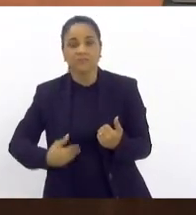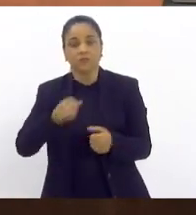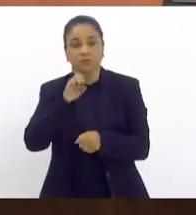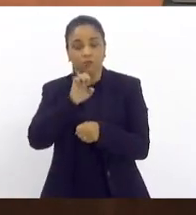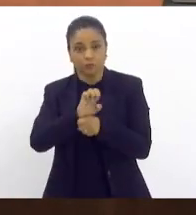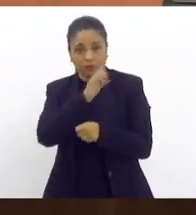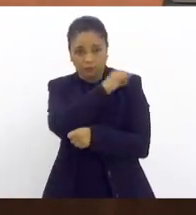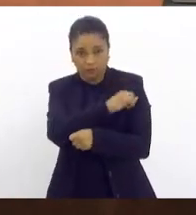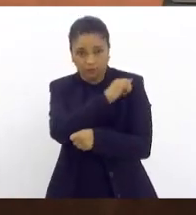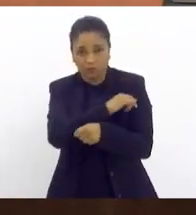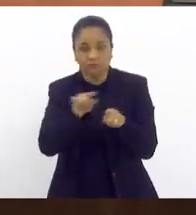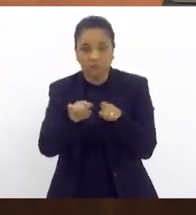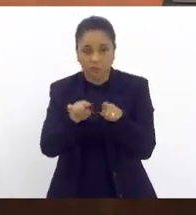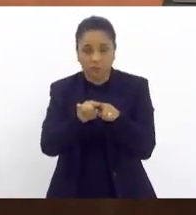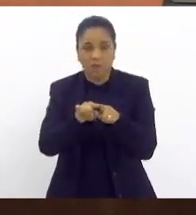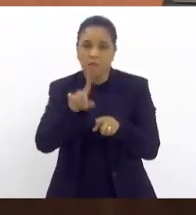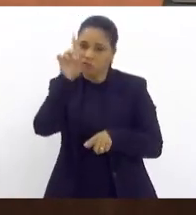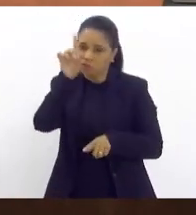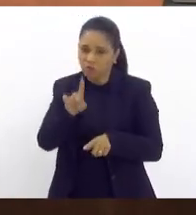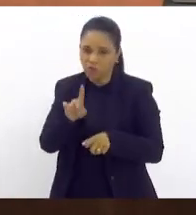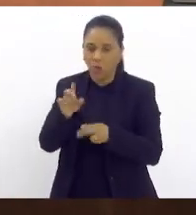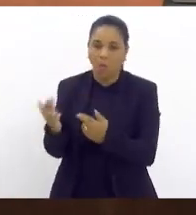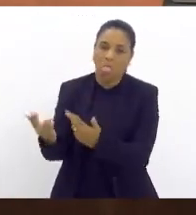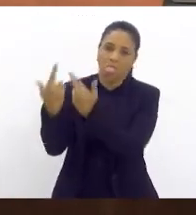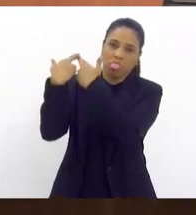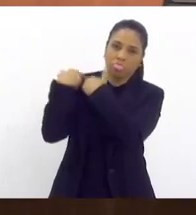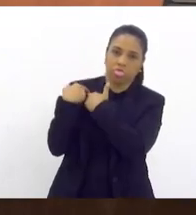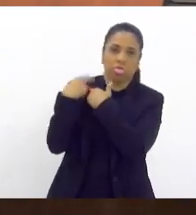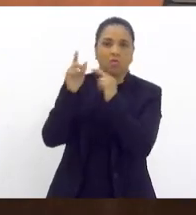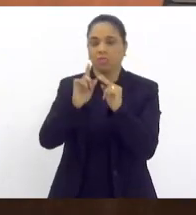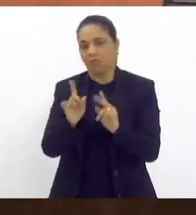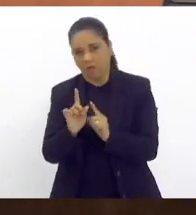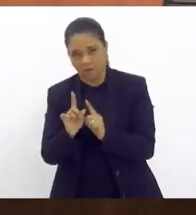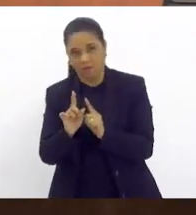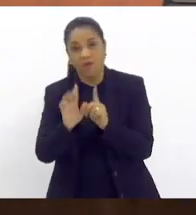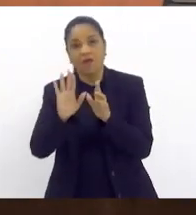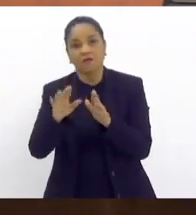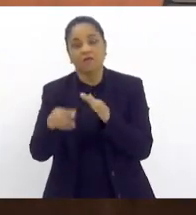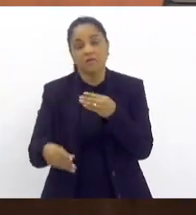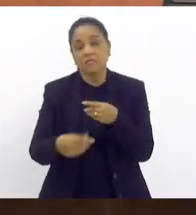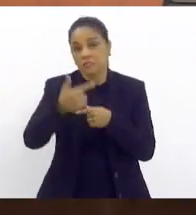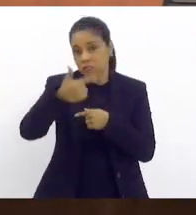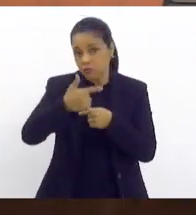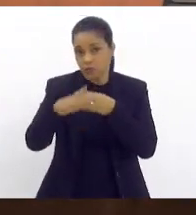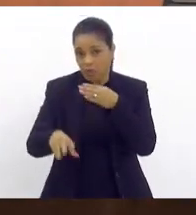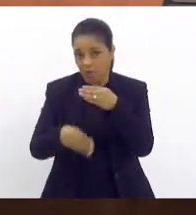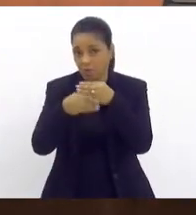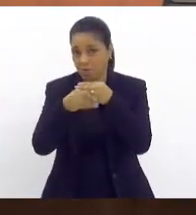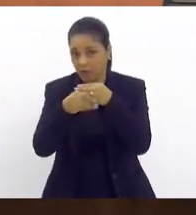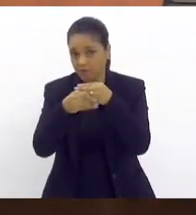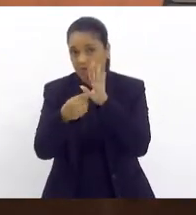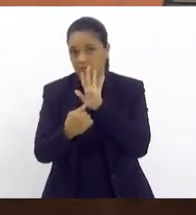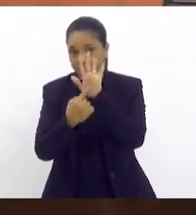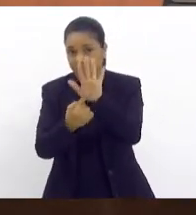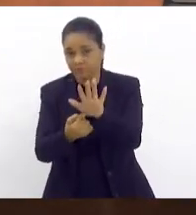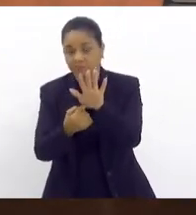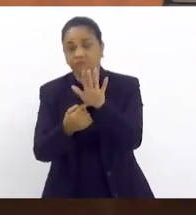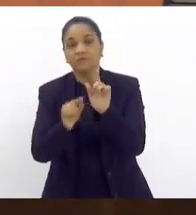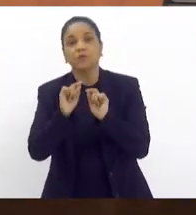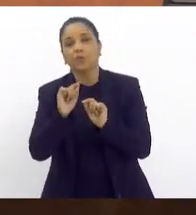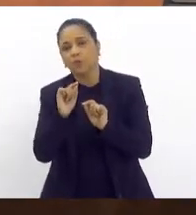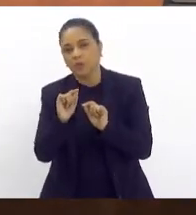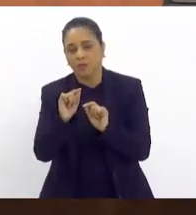os diretores e diretoras com essa responsabilidade e uma segunda emenda que apresentamos além de outras mas vou frisar Essa